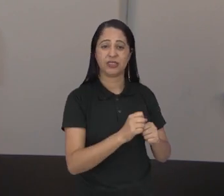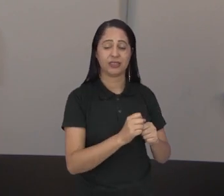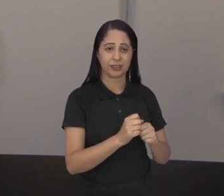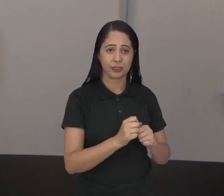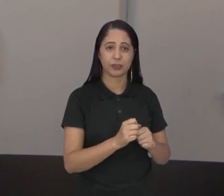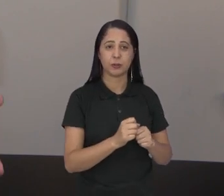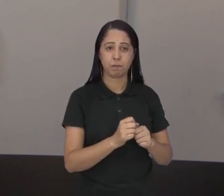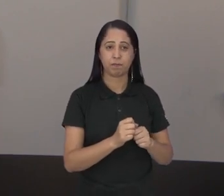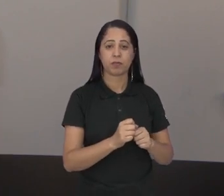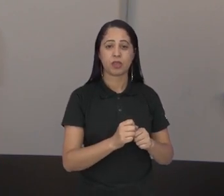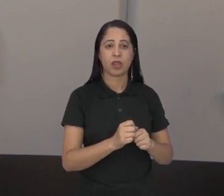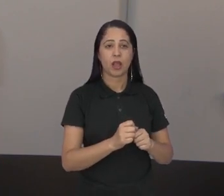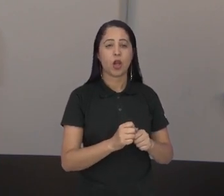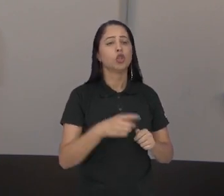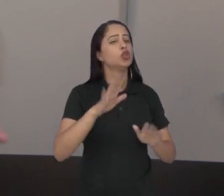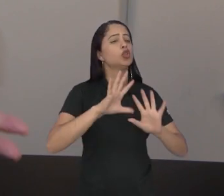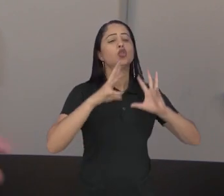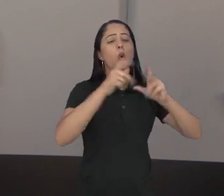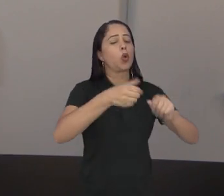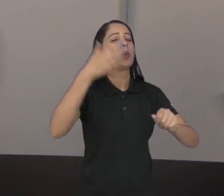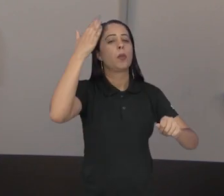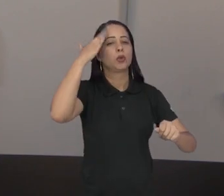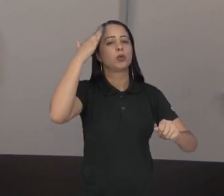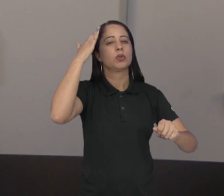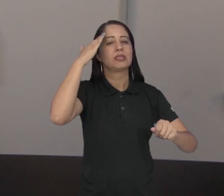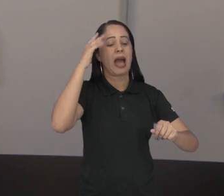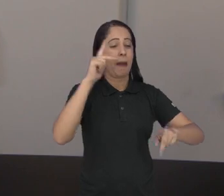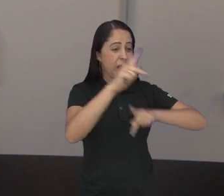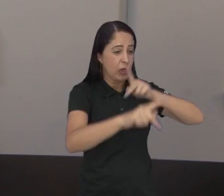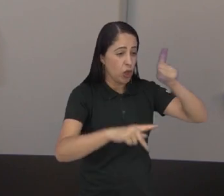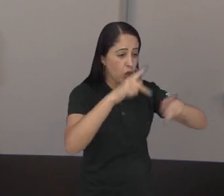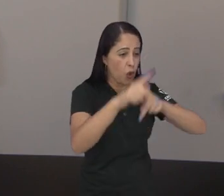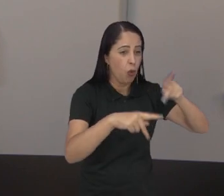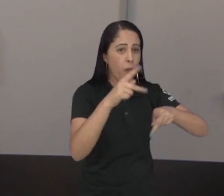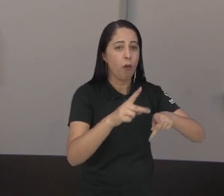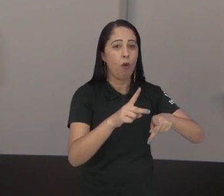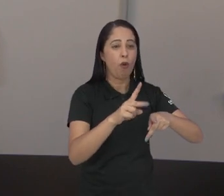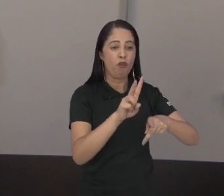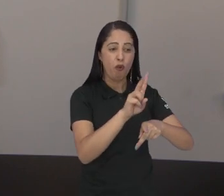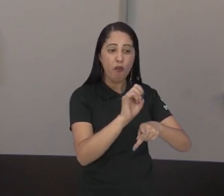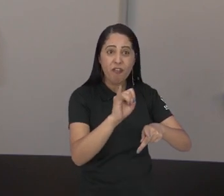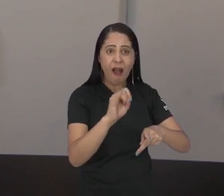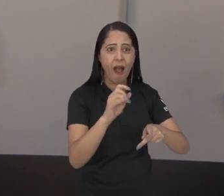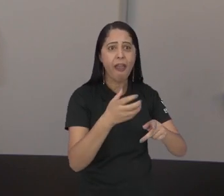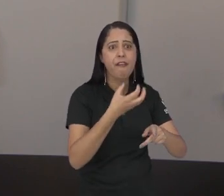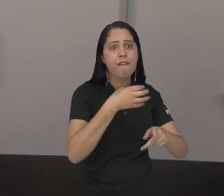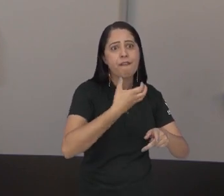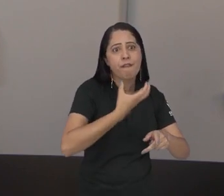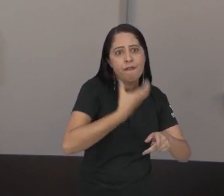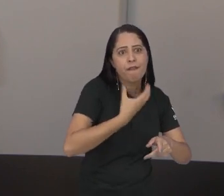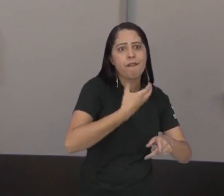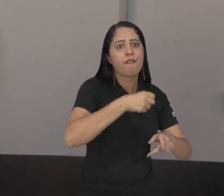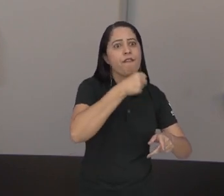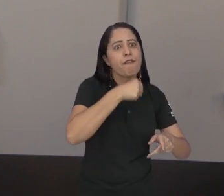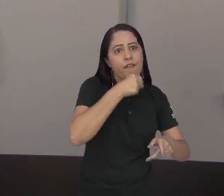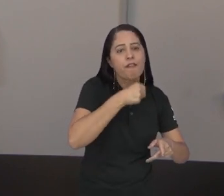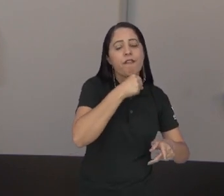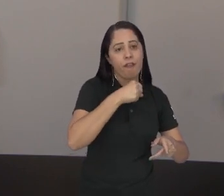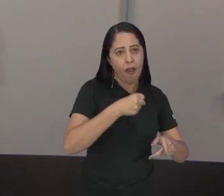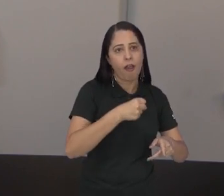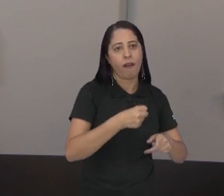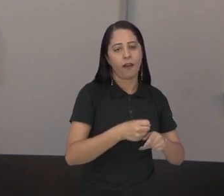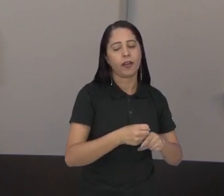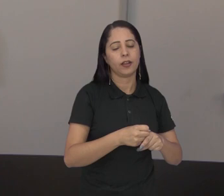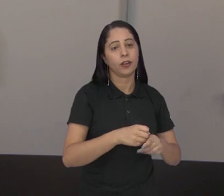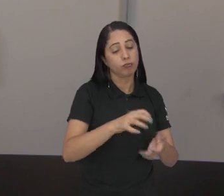todo mundo fala aí que tem envelhecimento da população que tem isso que tem aquilo mas nós estamos que meio que parar